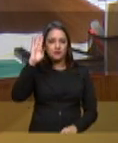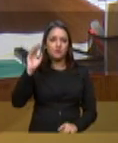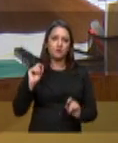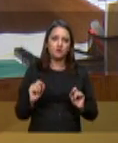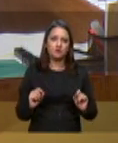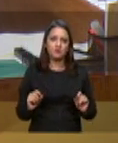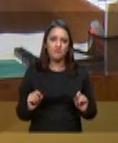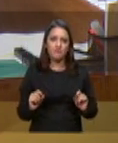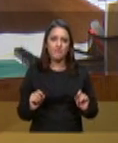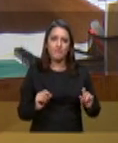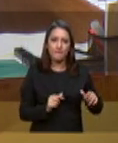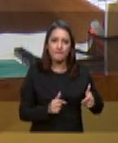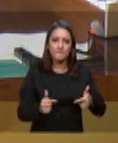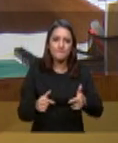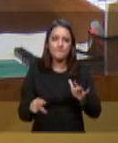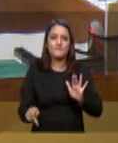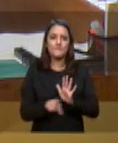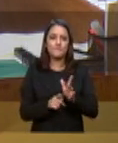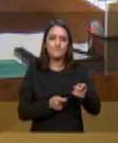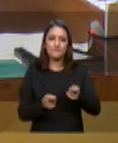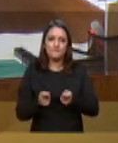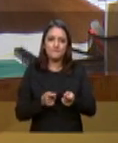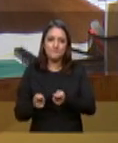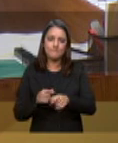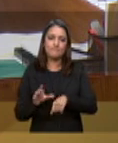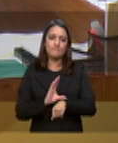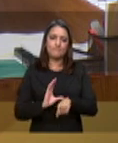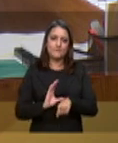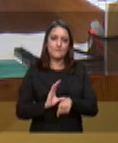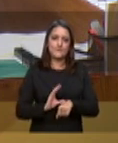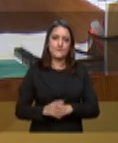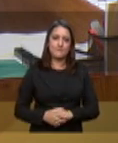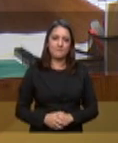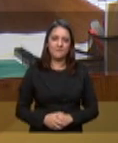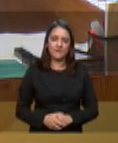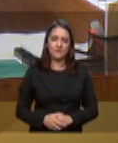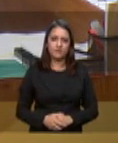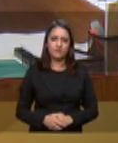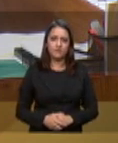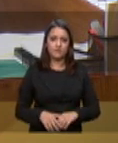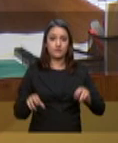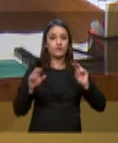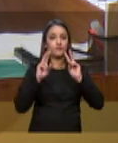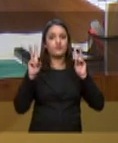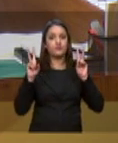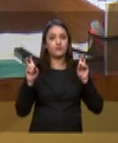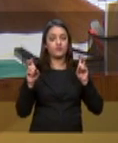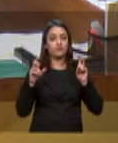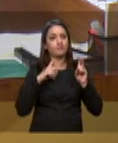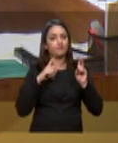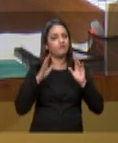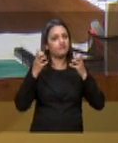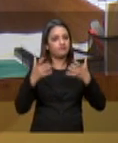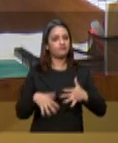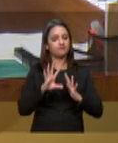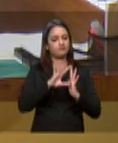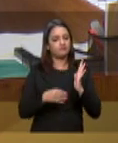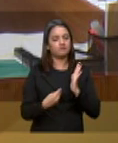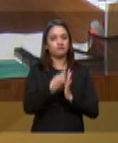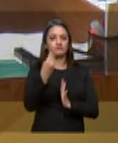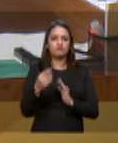campo de atuação próprio ao controle concentrado de constitucionalidade. O tema, conforme exposto na petição inicial